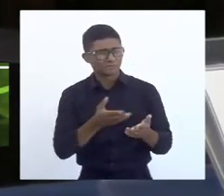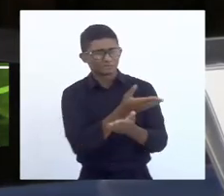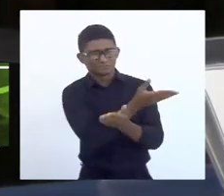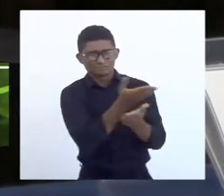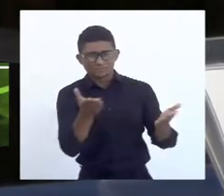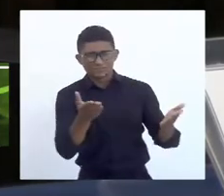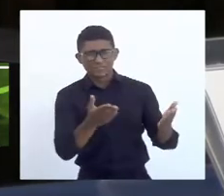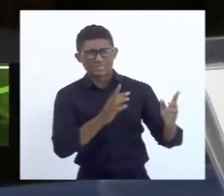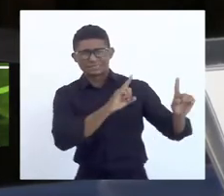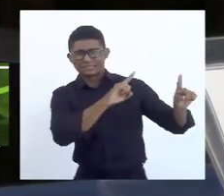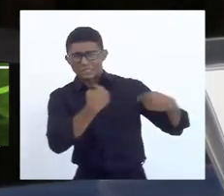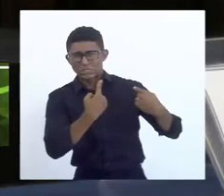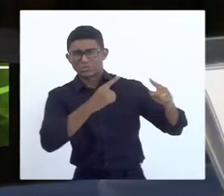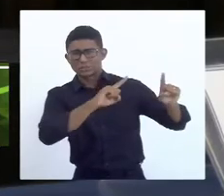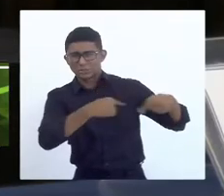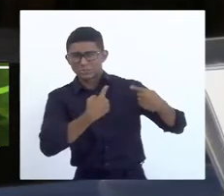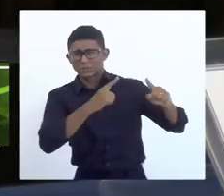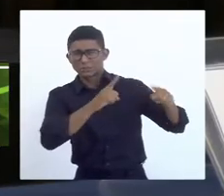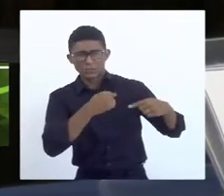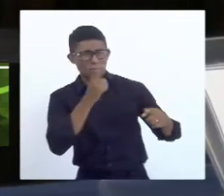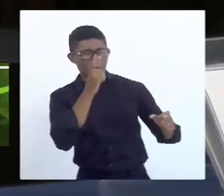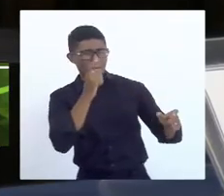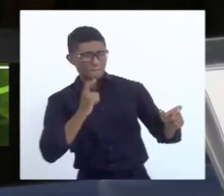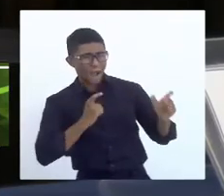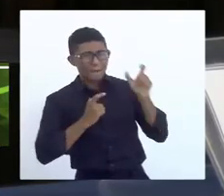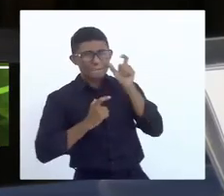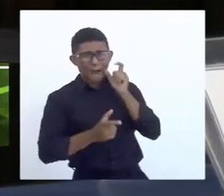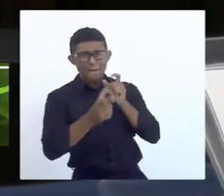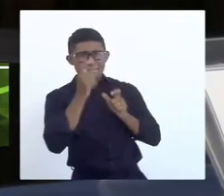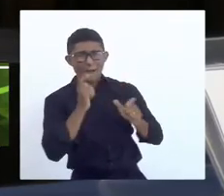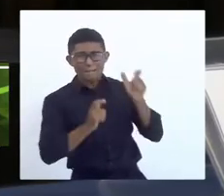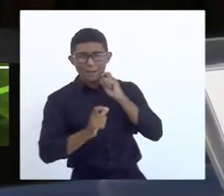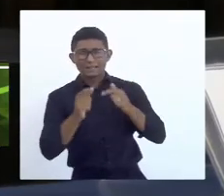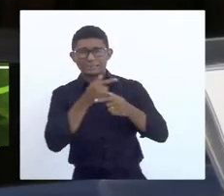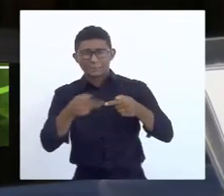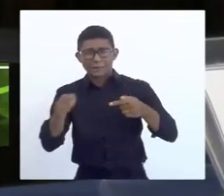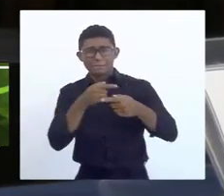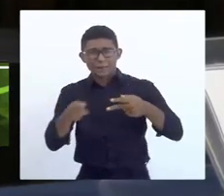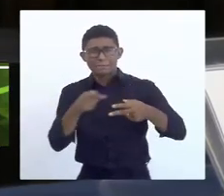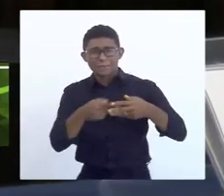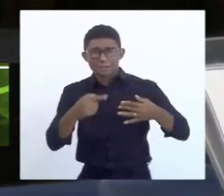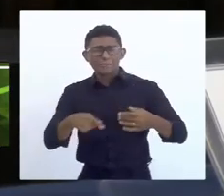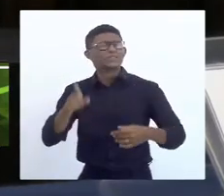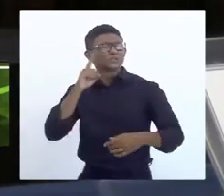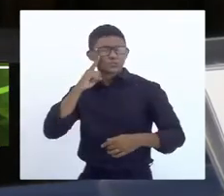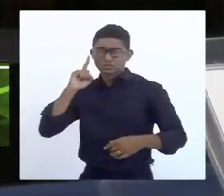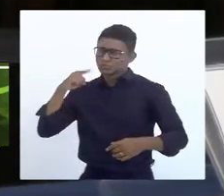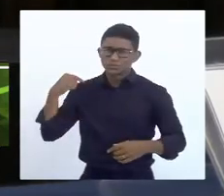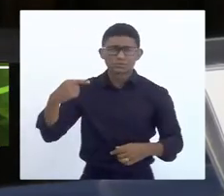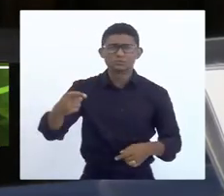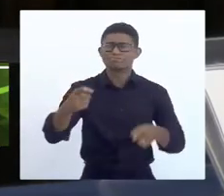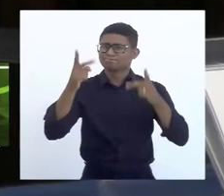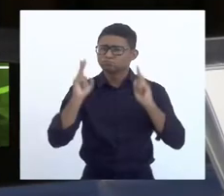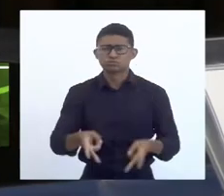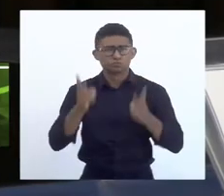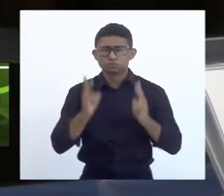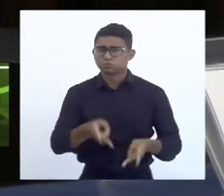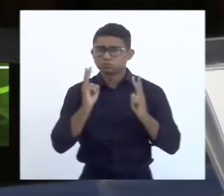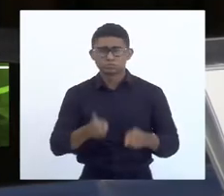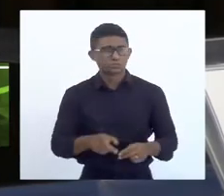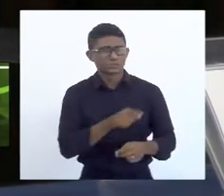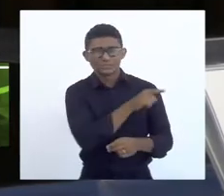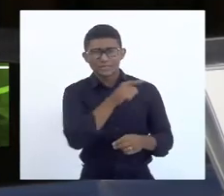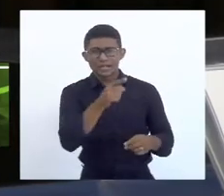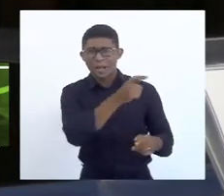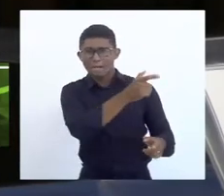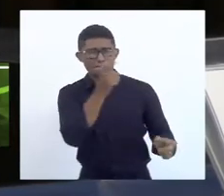semanalmente, diariamente. Não tem um sequer dia que eu acorde que eu não tenha uma injúria, uma calúnia, uma difamação